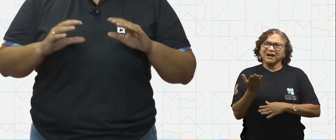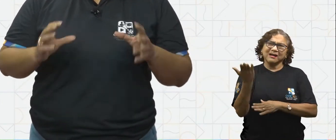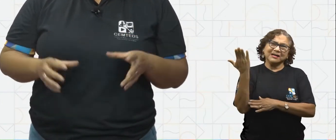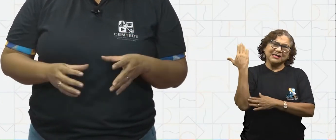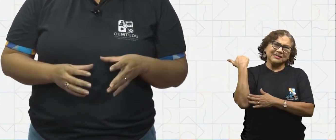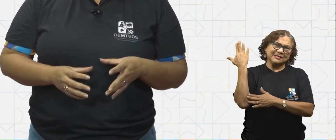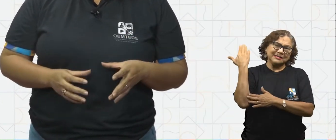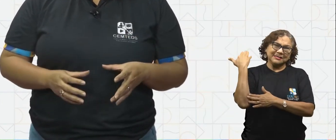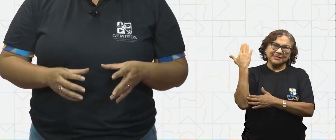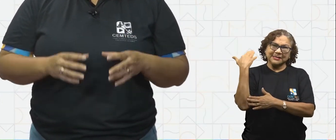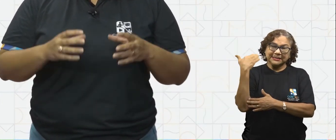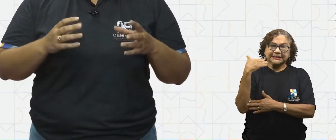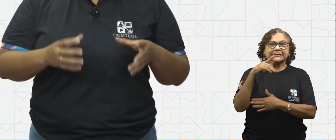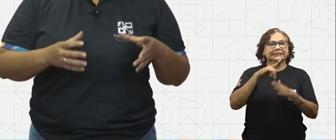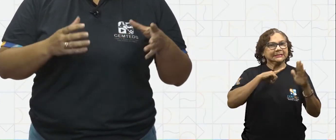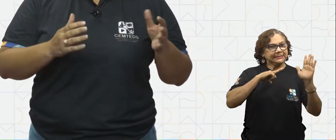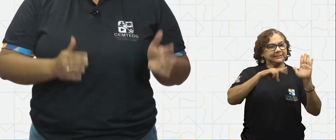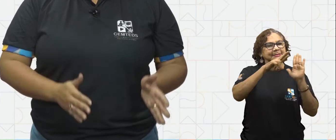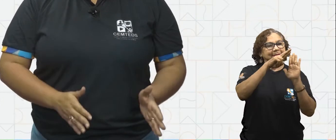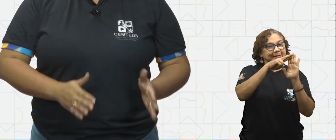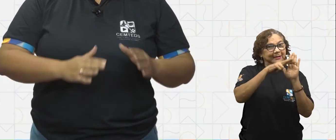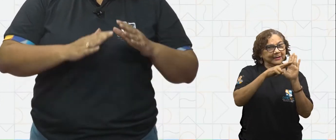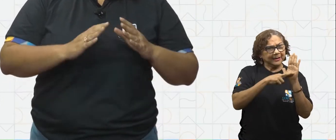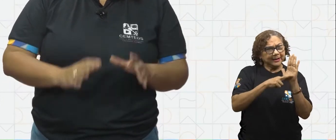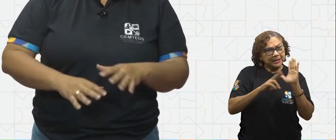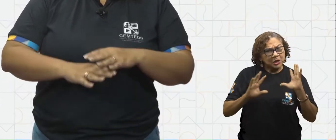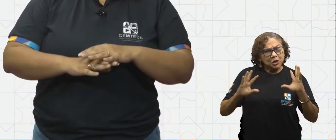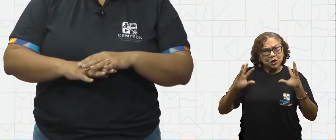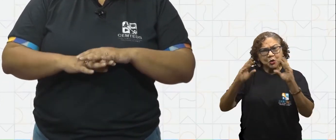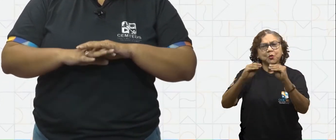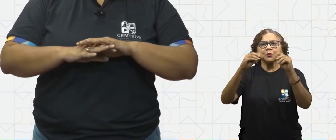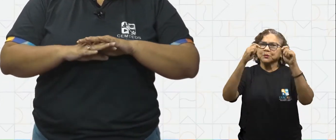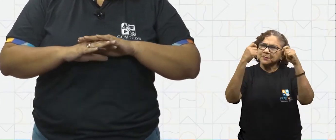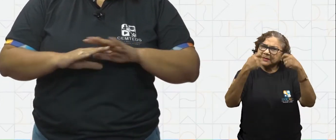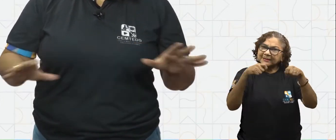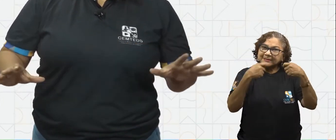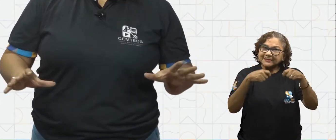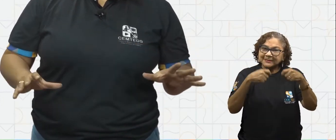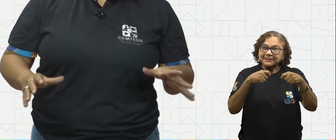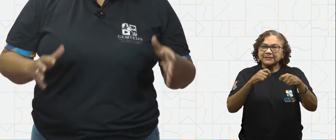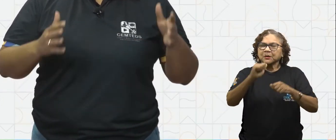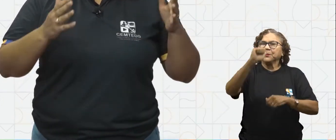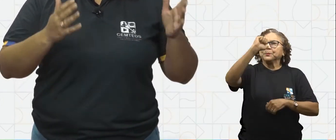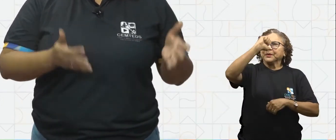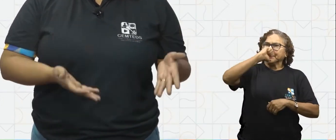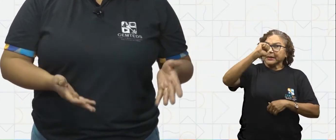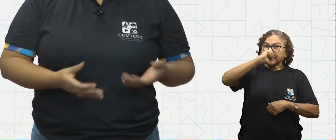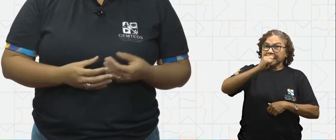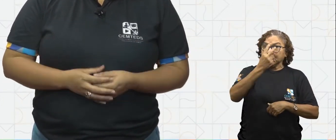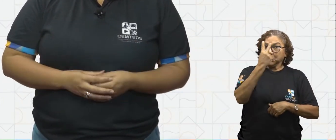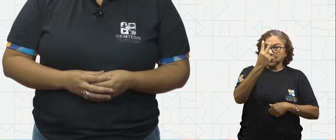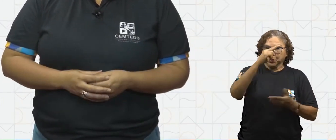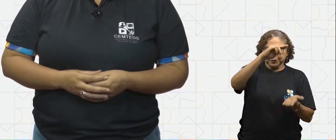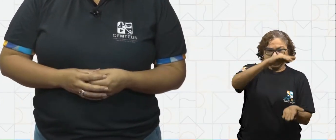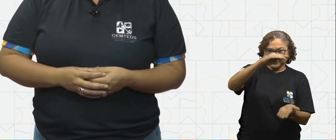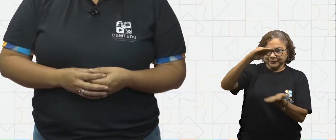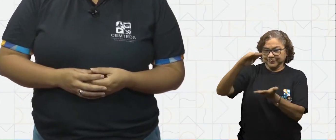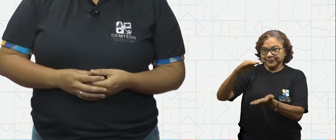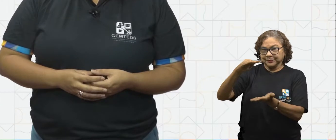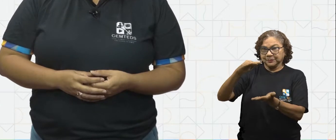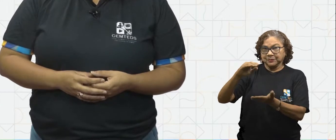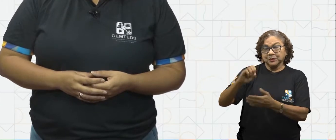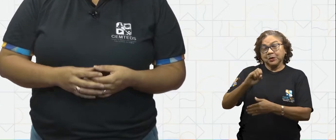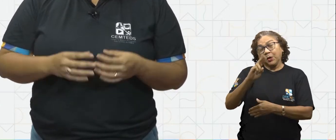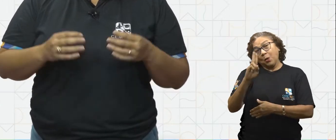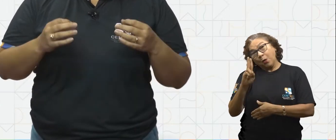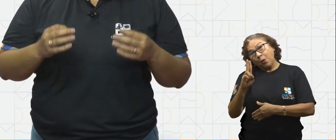Antigamente, era tido como regra que todos deveriam beber 2 litros de água por dia ou 8 copos de